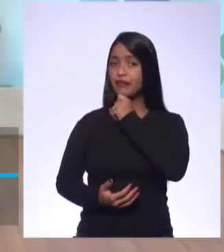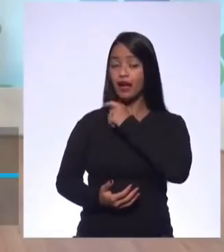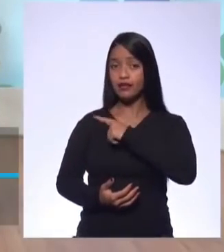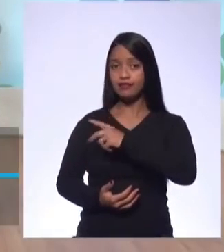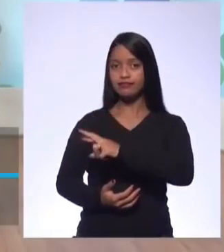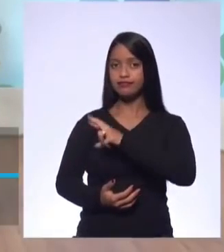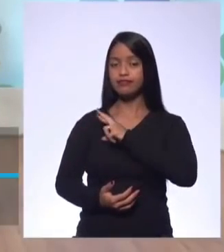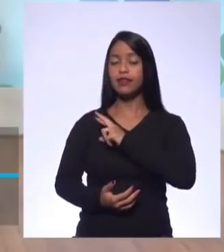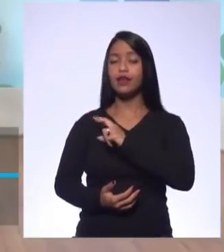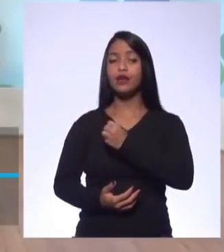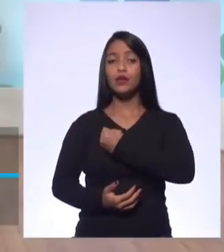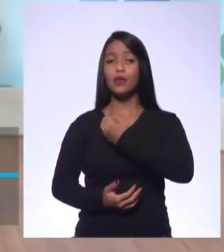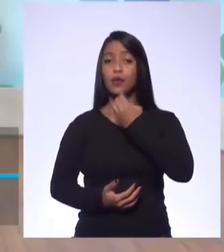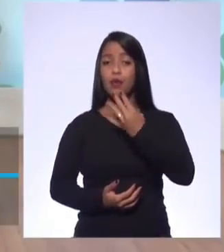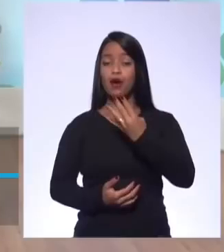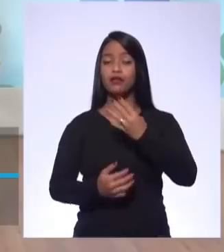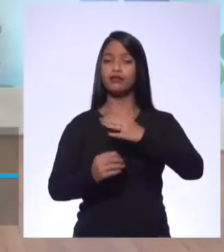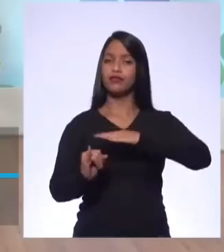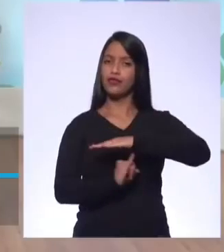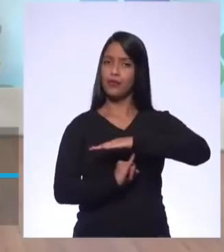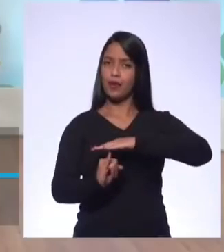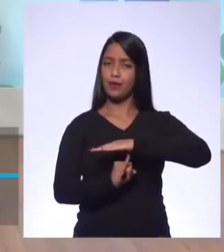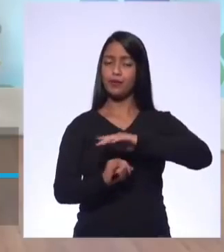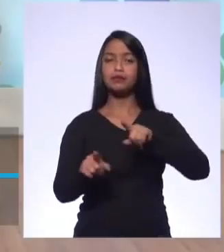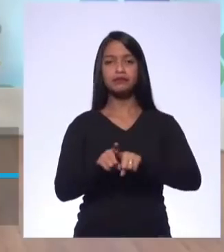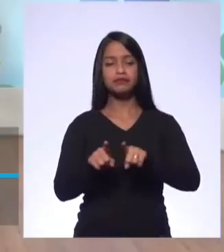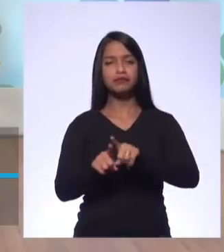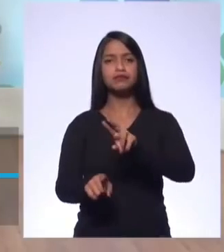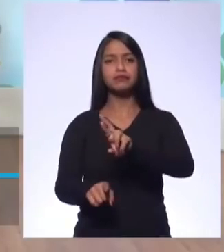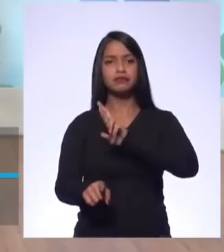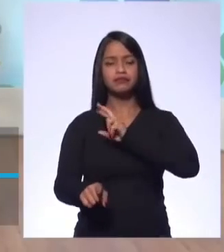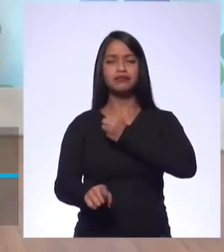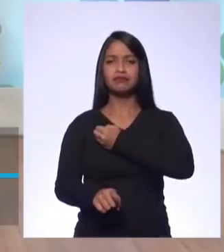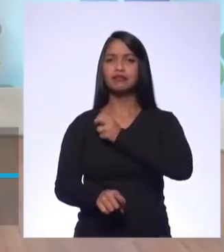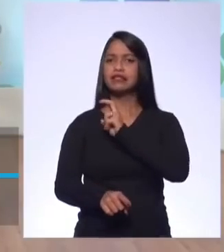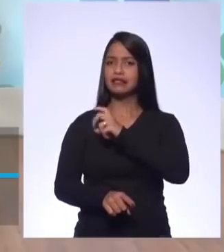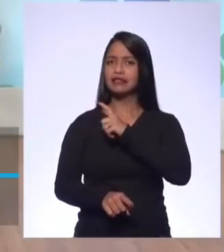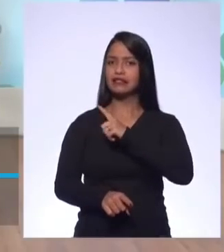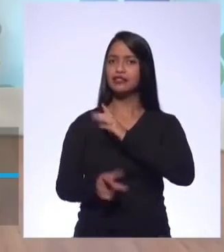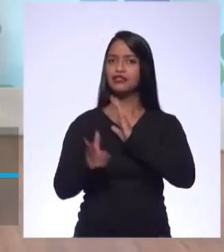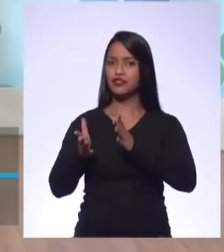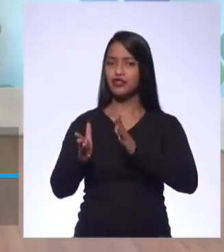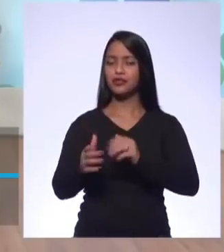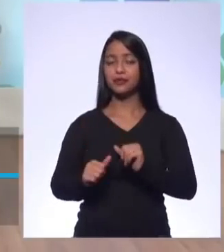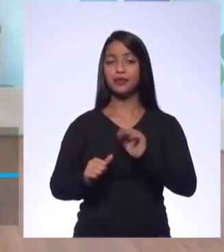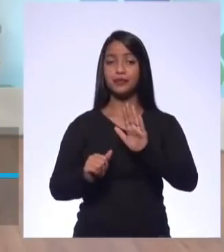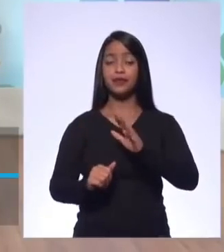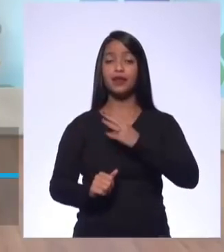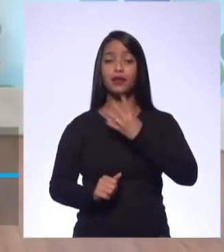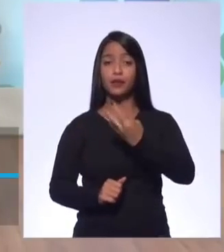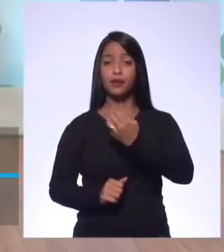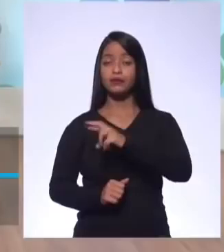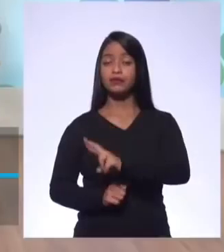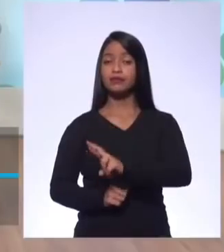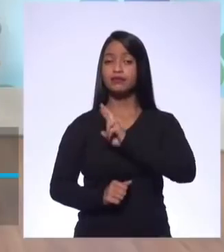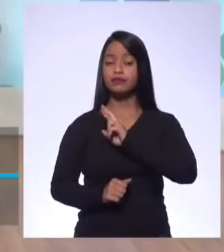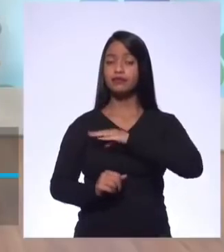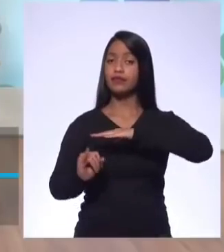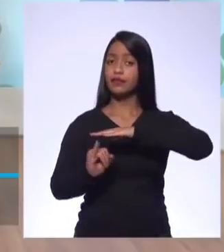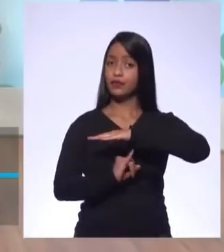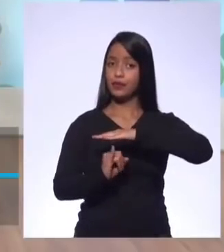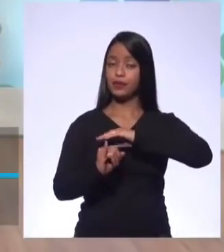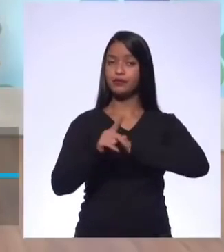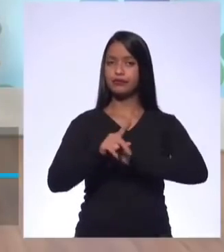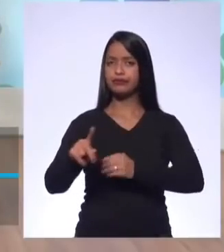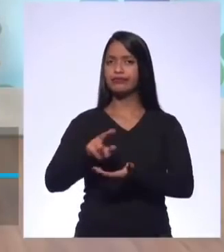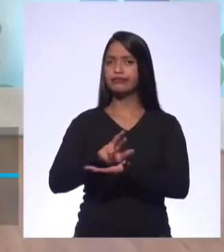Colocaram informal na 4 e já responderam, inclusive, a 5. Mas já a 4 informal. Professora Lisa, professora Eliane aqui